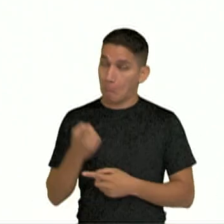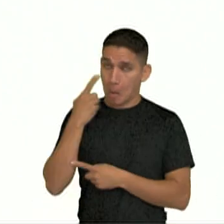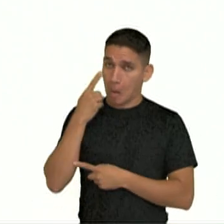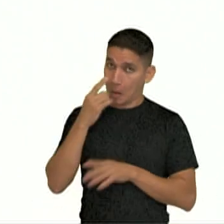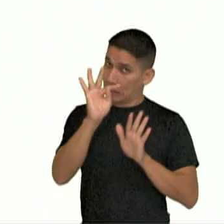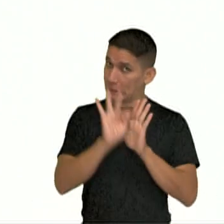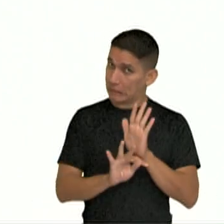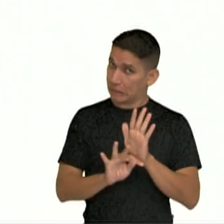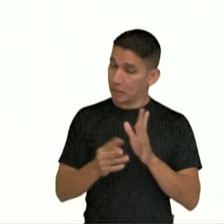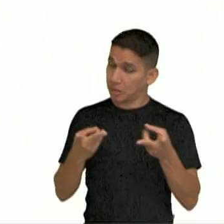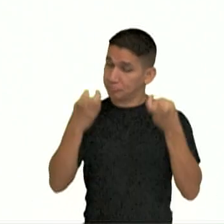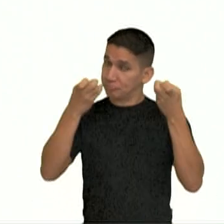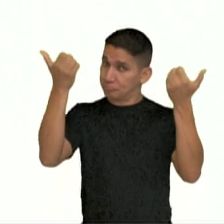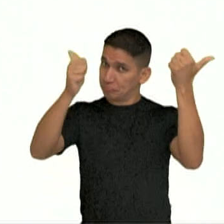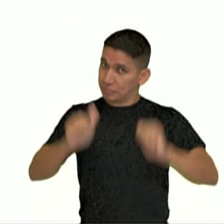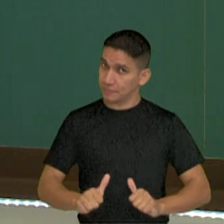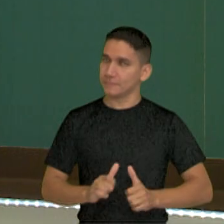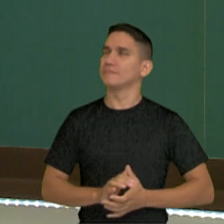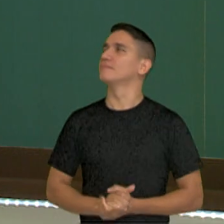verificar isso.